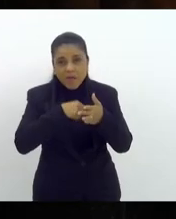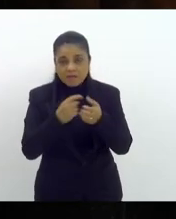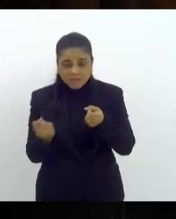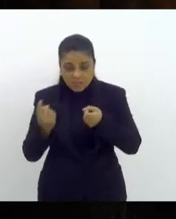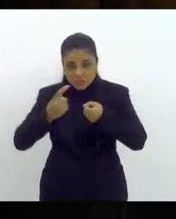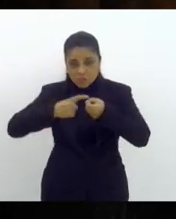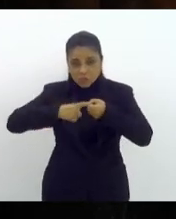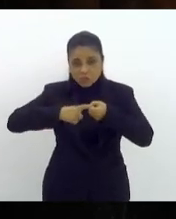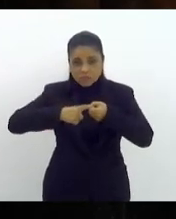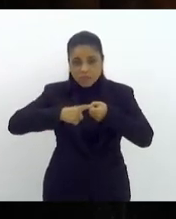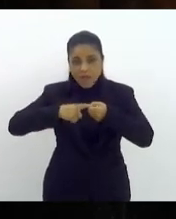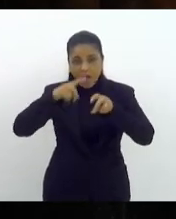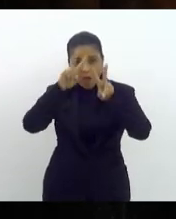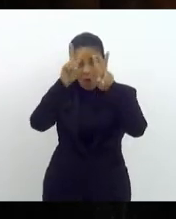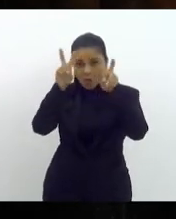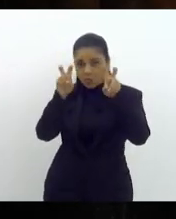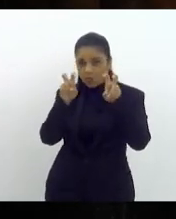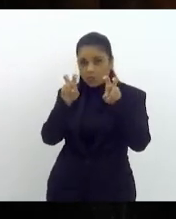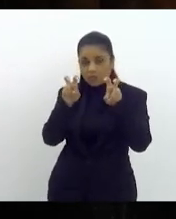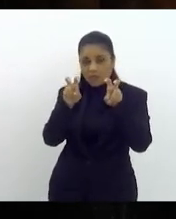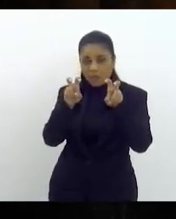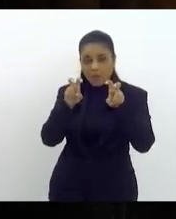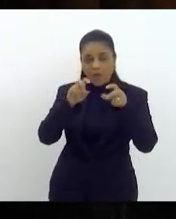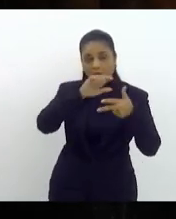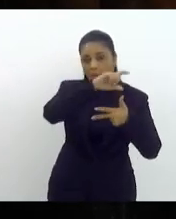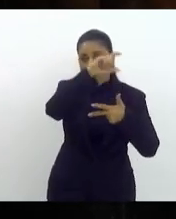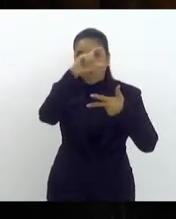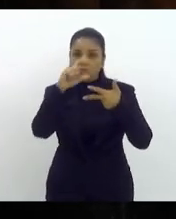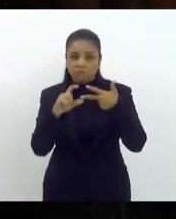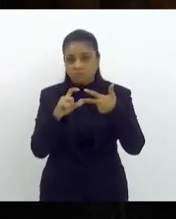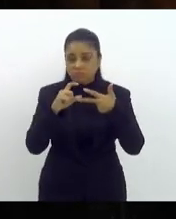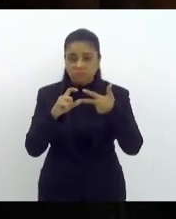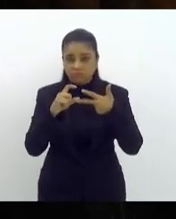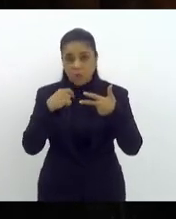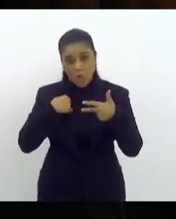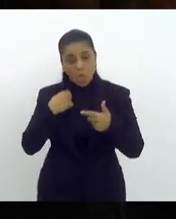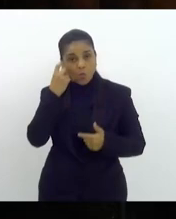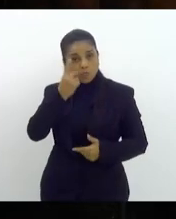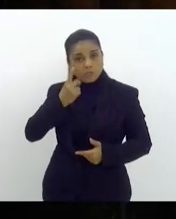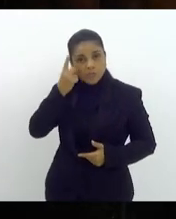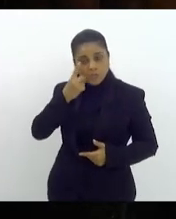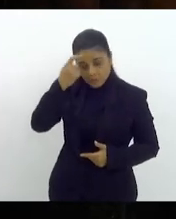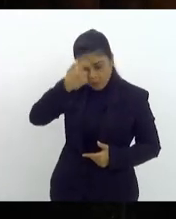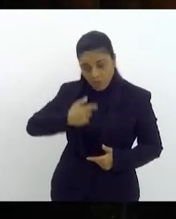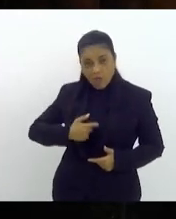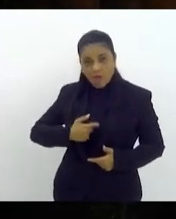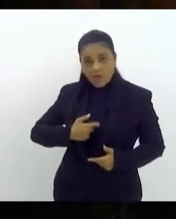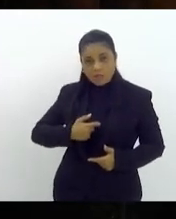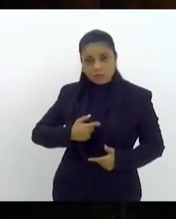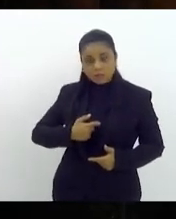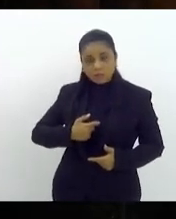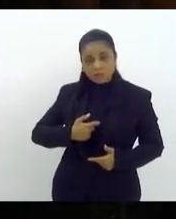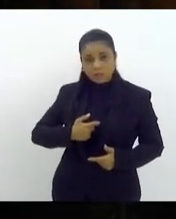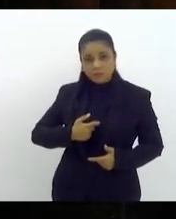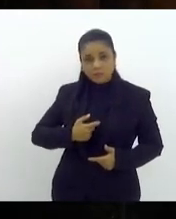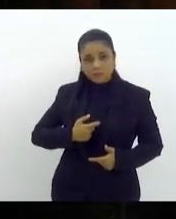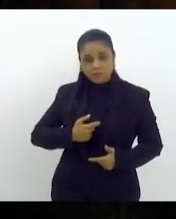associar nesse tema ao executivo e eu sou um deputado de oposição